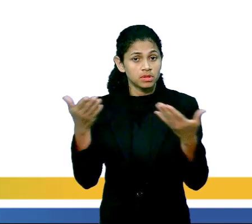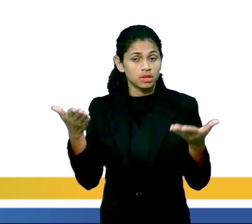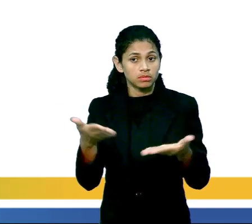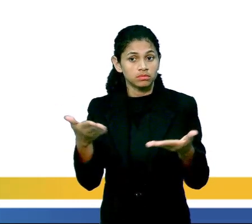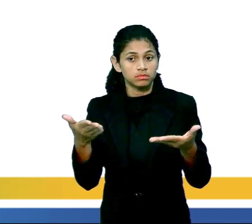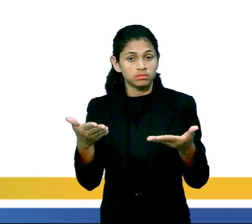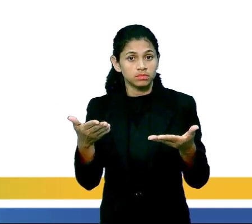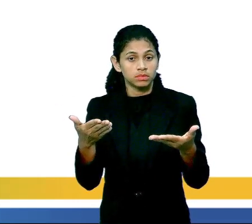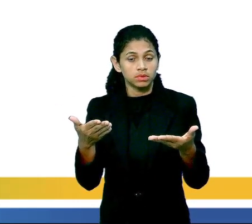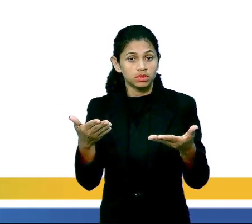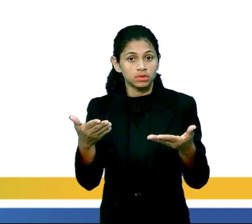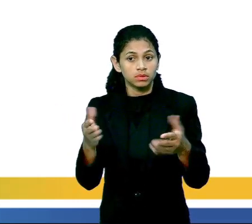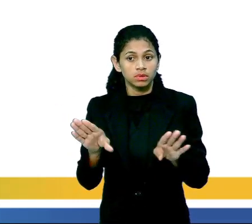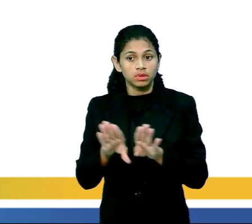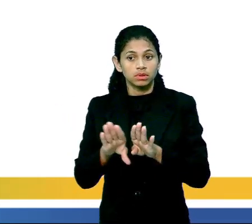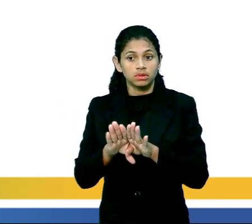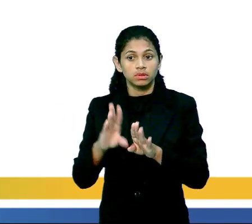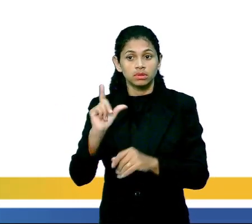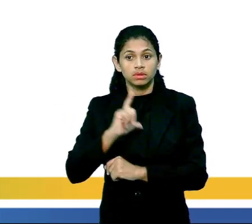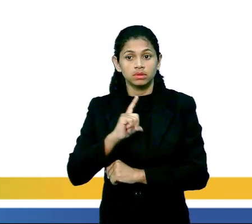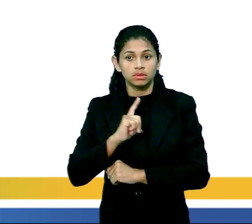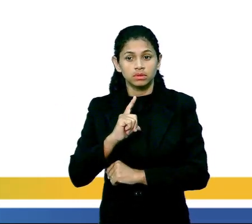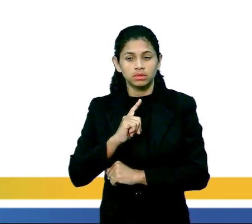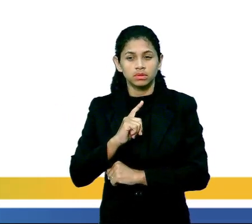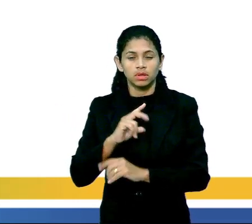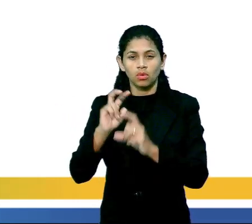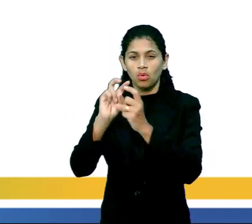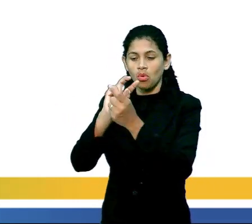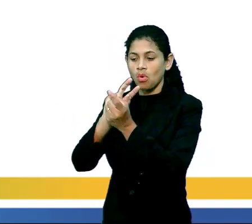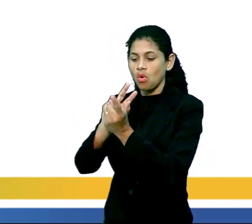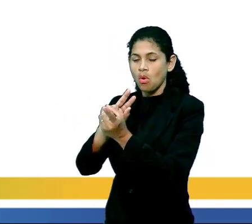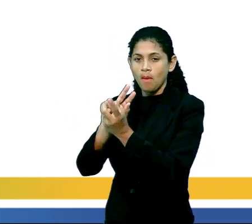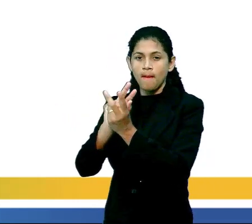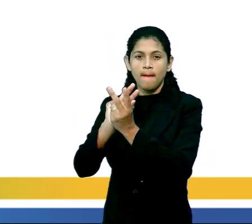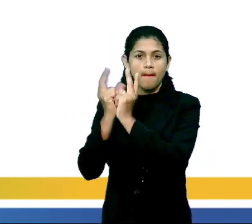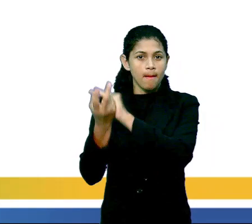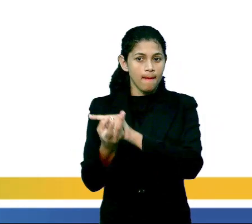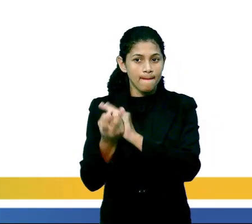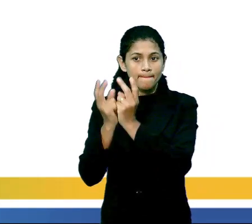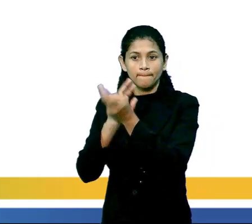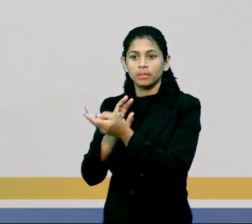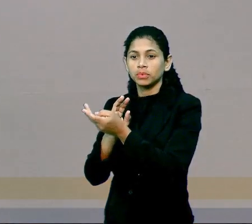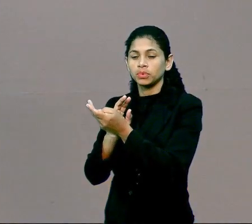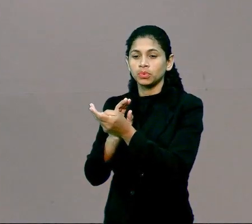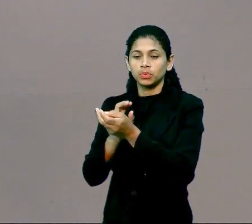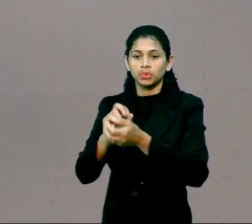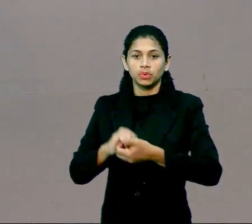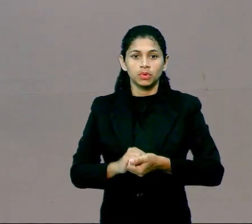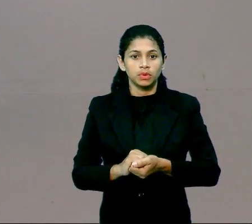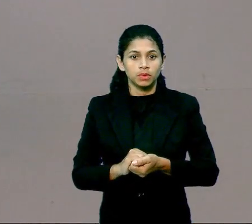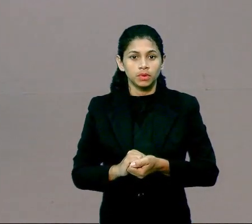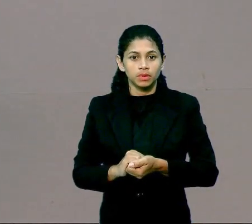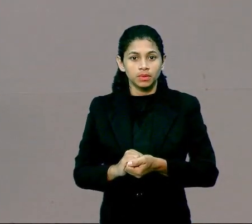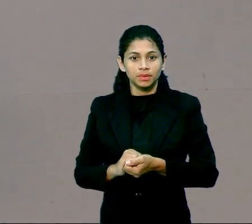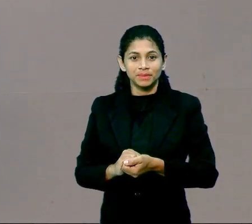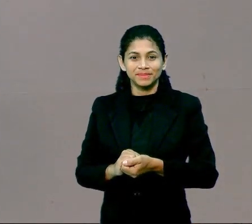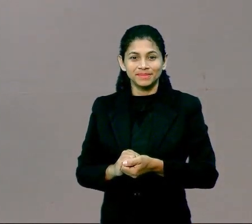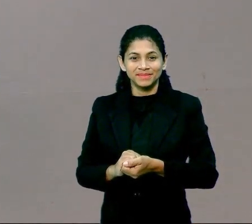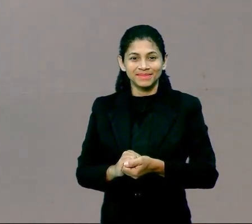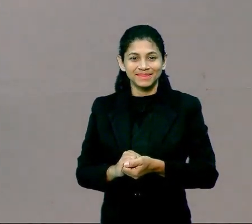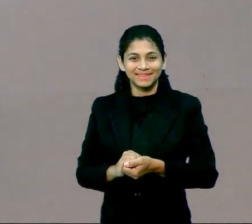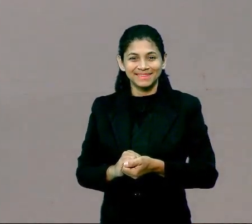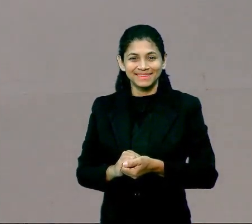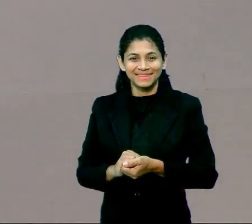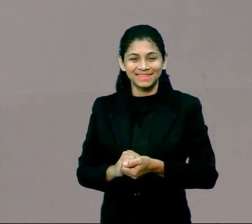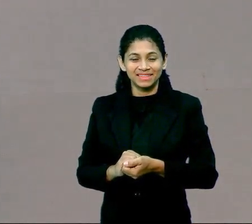a nossa nuvem de... eu não lembro de muitas lutas. Capoeira nacional, jiu-jitsu, aqui todo... orgulho,